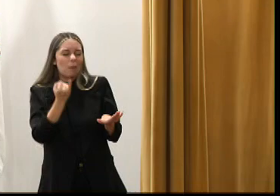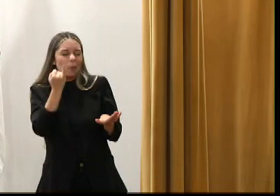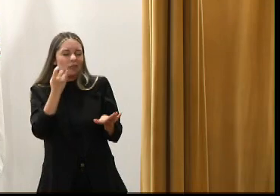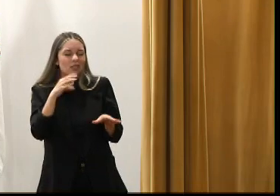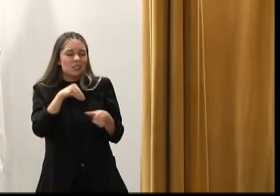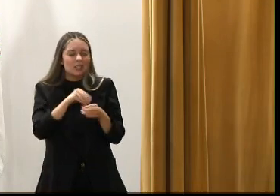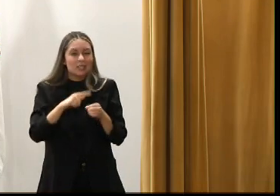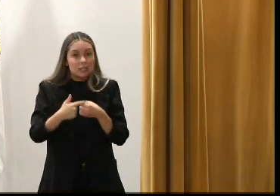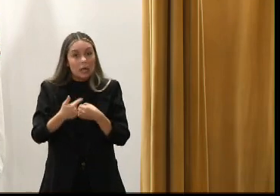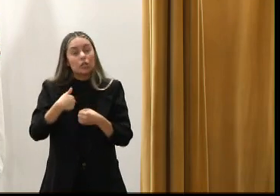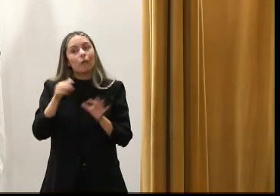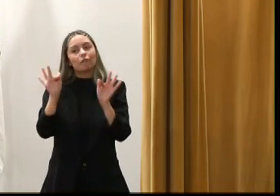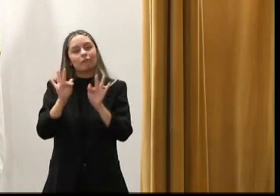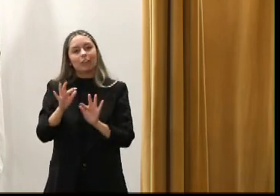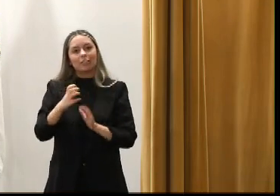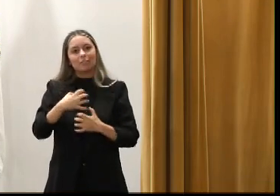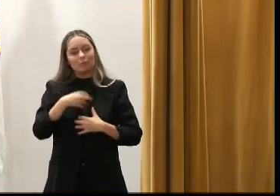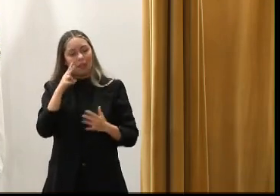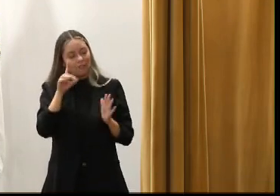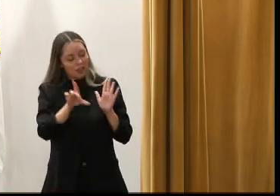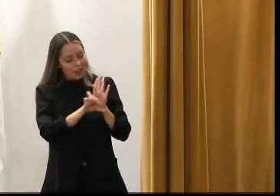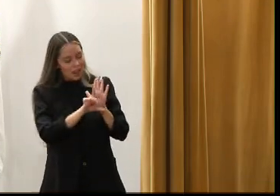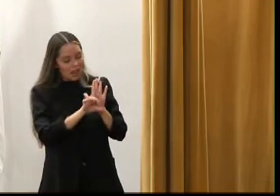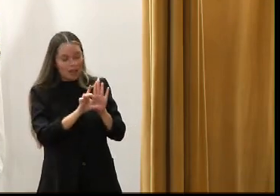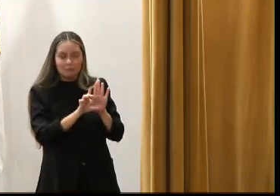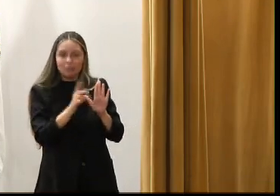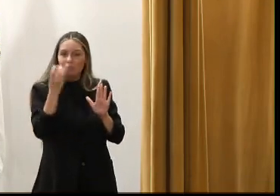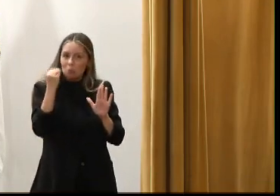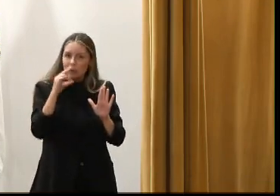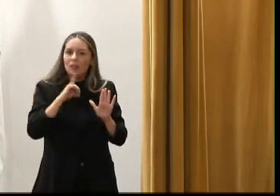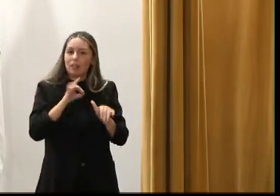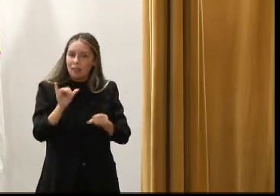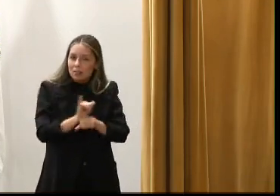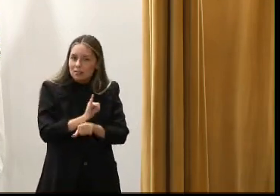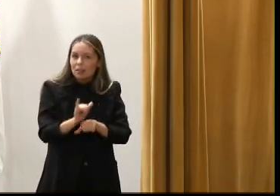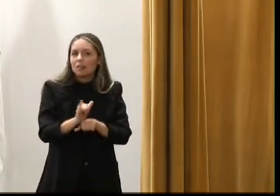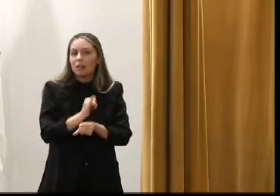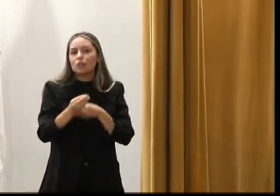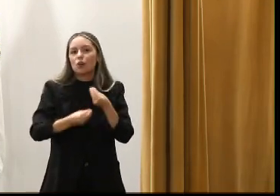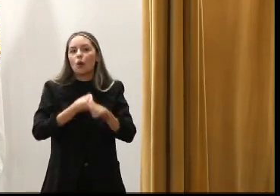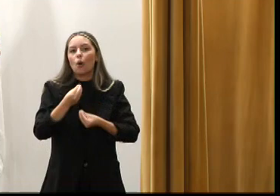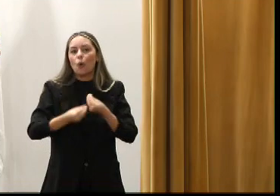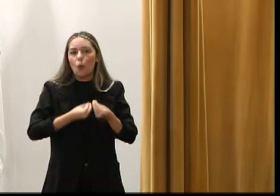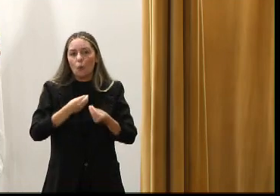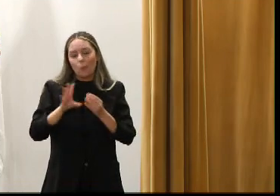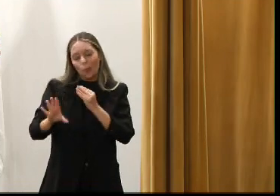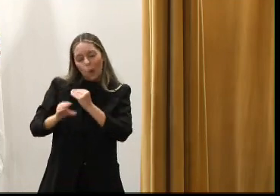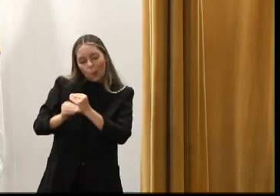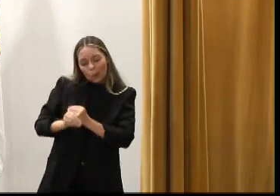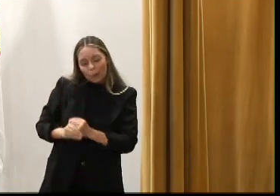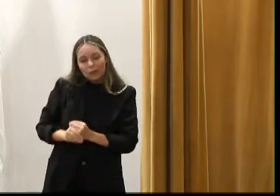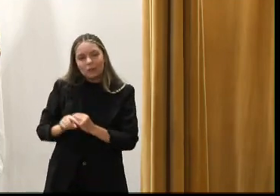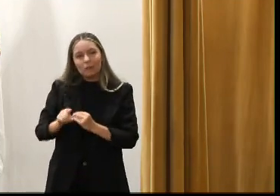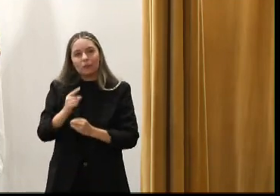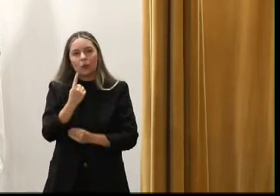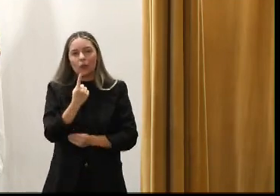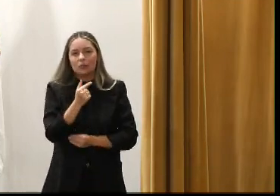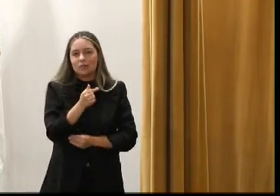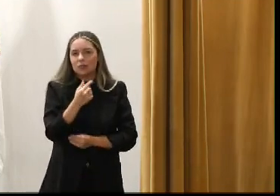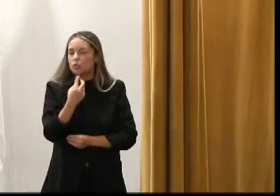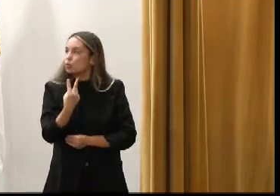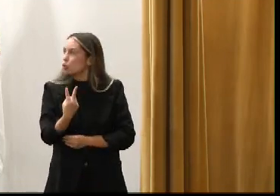em ver na legislação municipal que eu tenho estratégias para lidar na legislação, na Lei Complementar